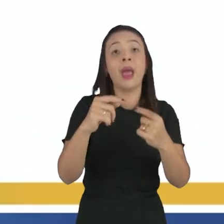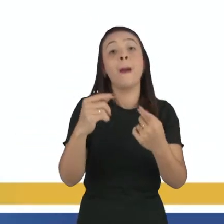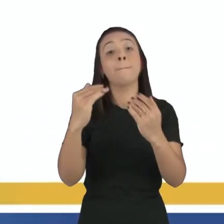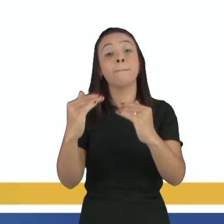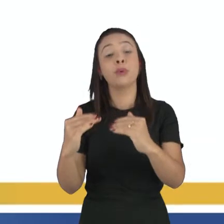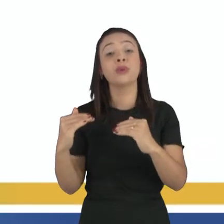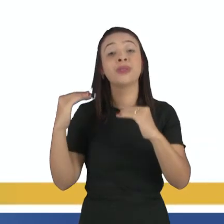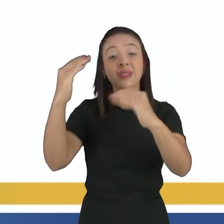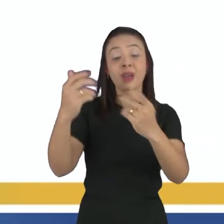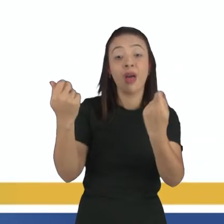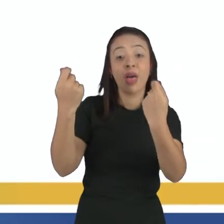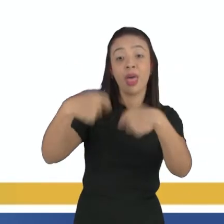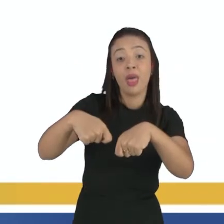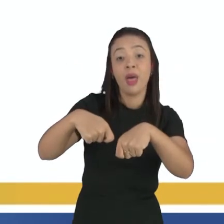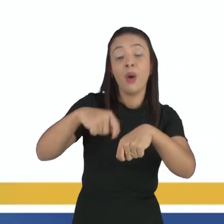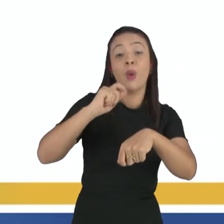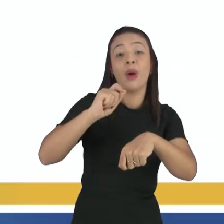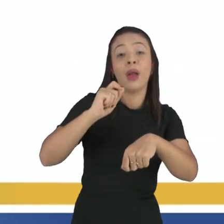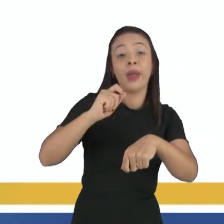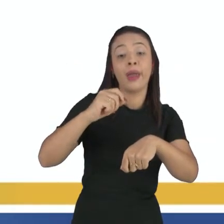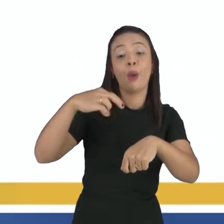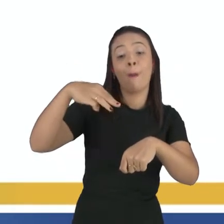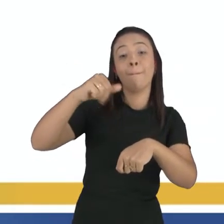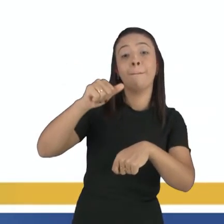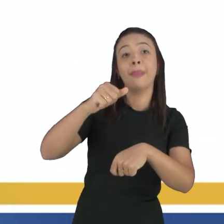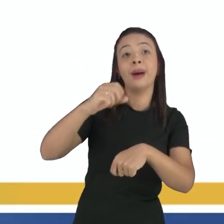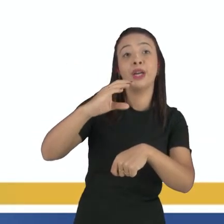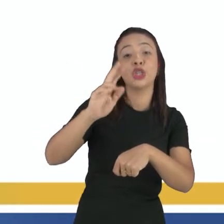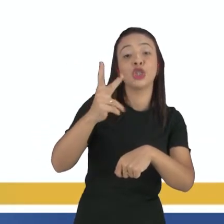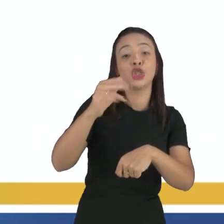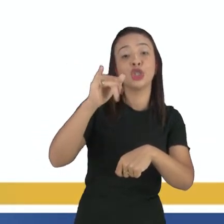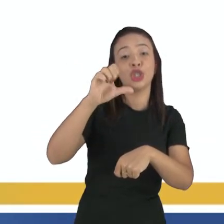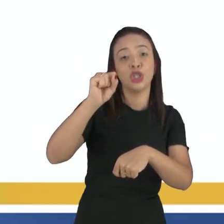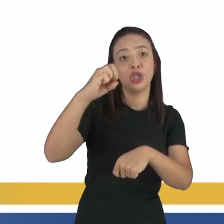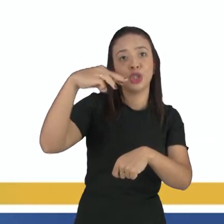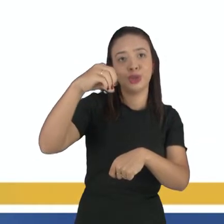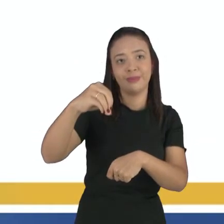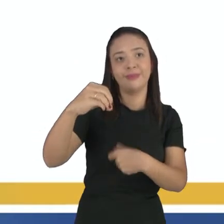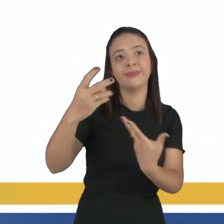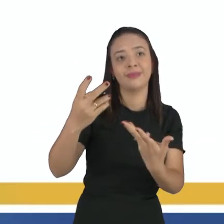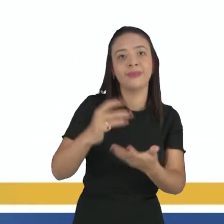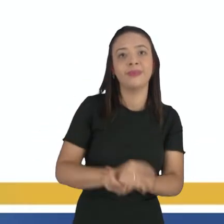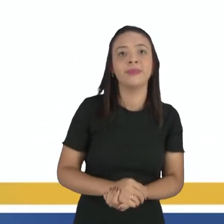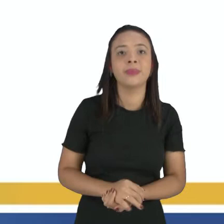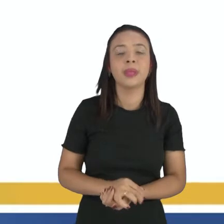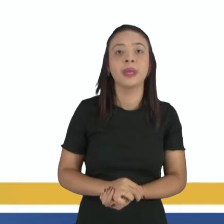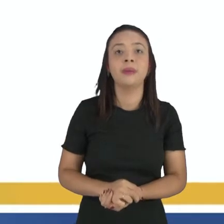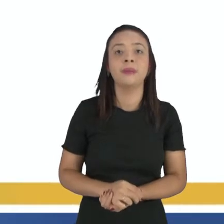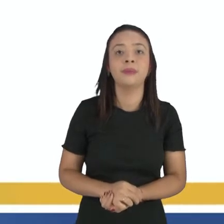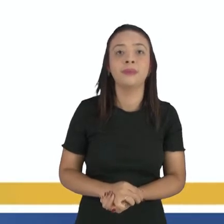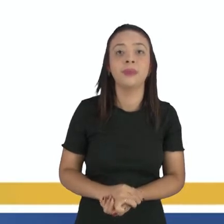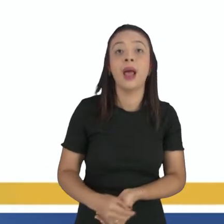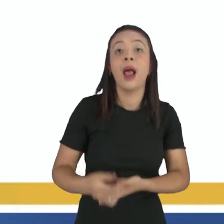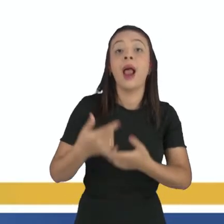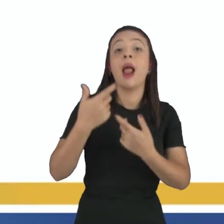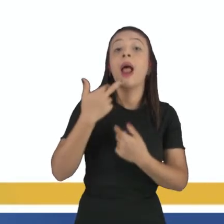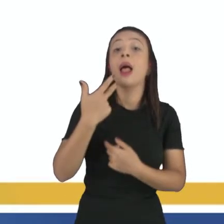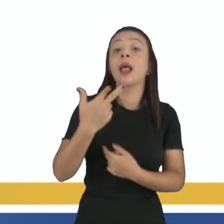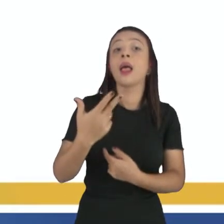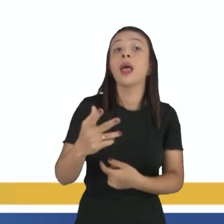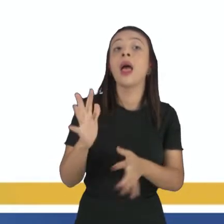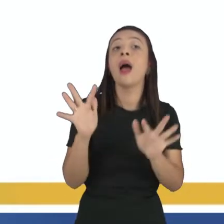e em frase com uma de Hipócrates considerado o pai da Medicina que escreveu a